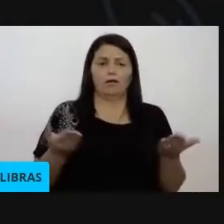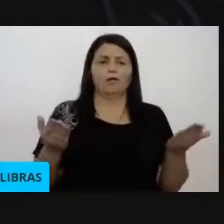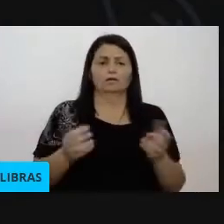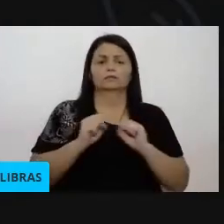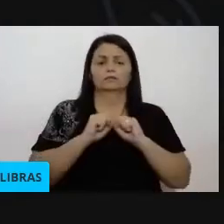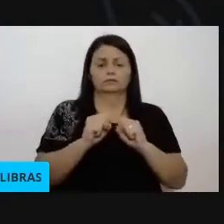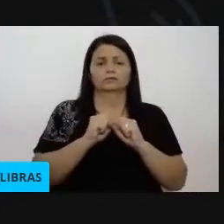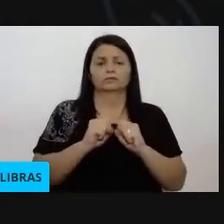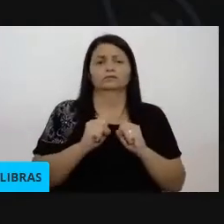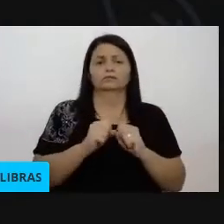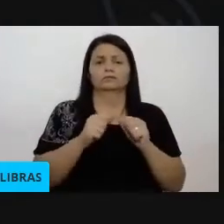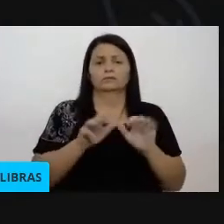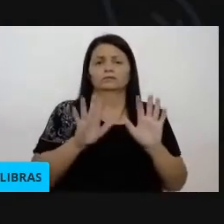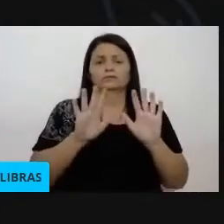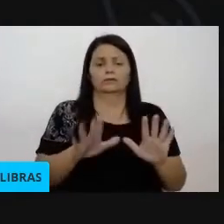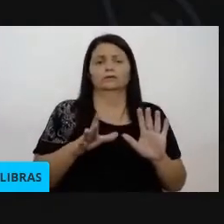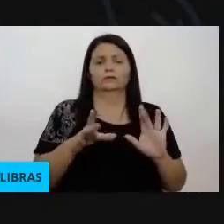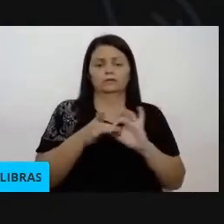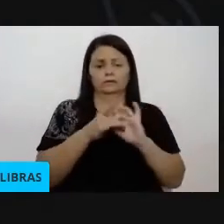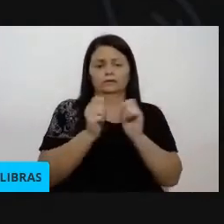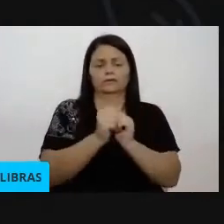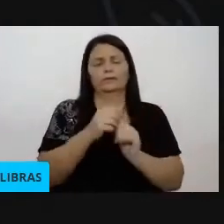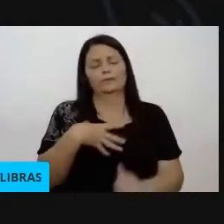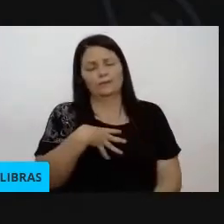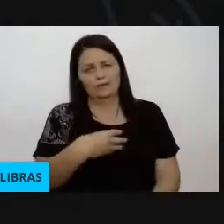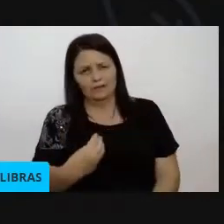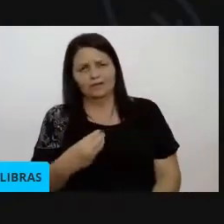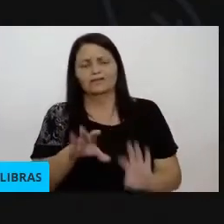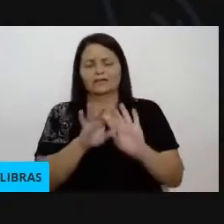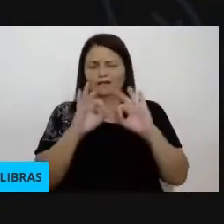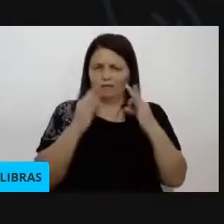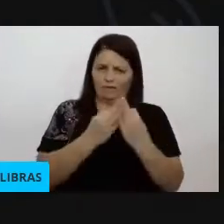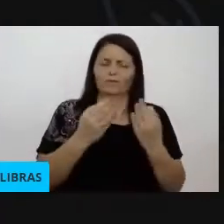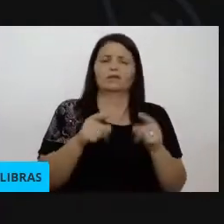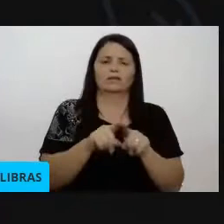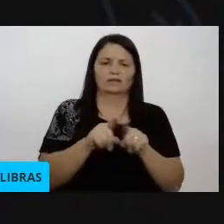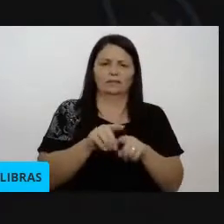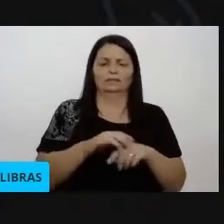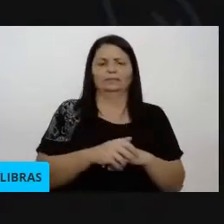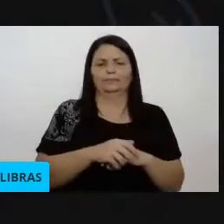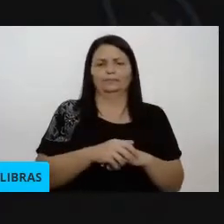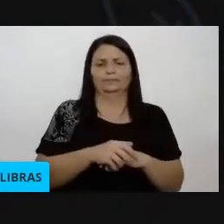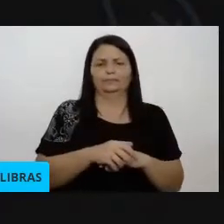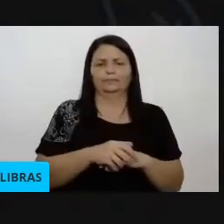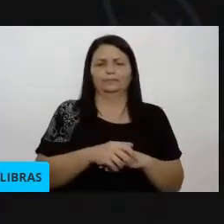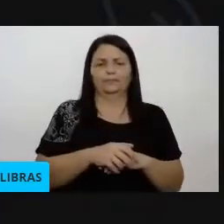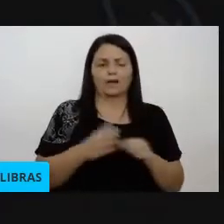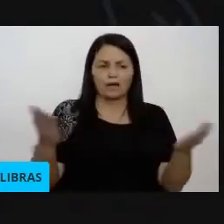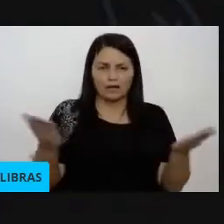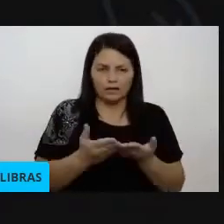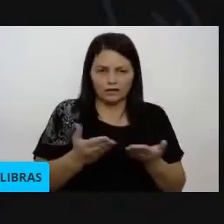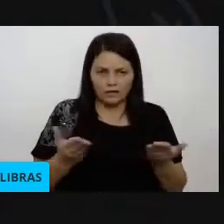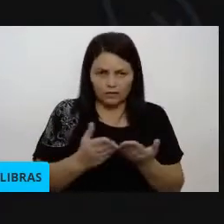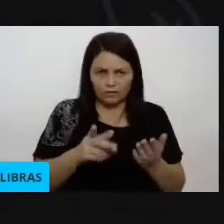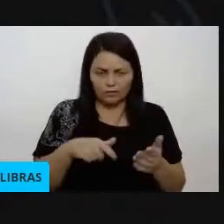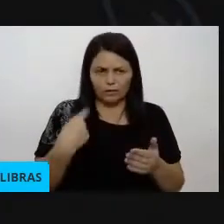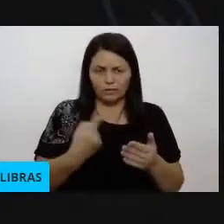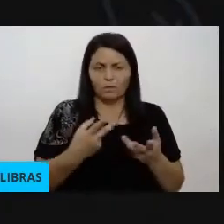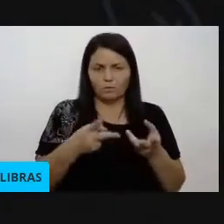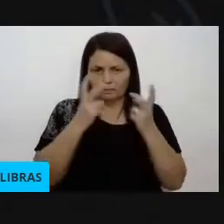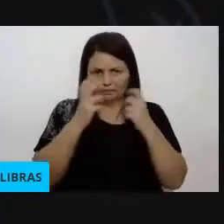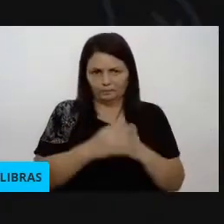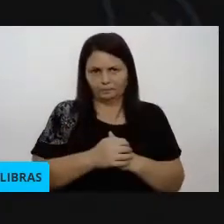poder estar com os filhos, né? Poder estar em família. Essa é a janela da oportunidade que eu olho. É claro